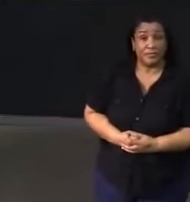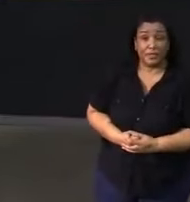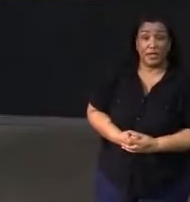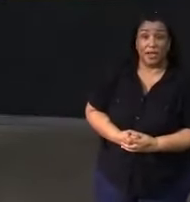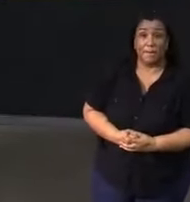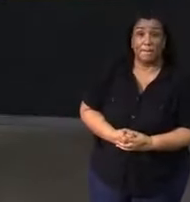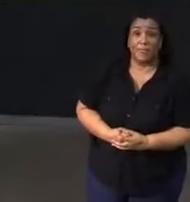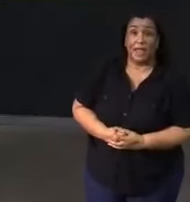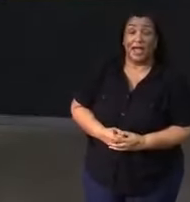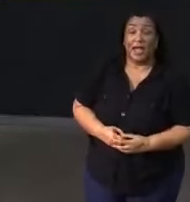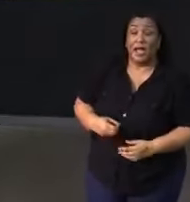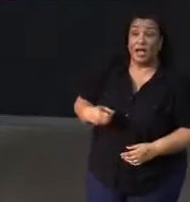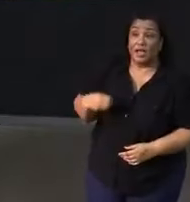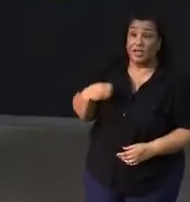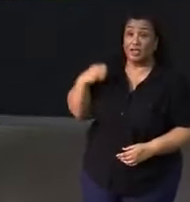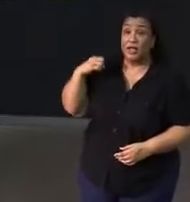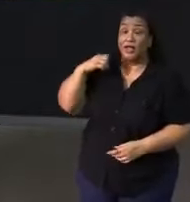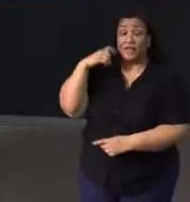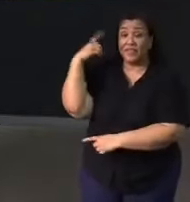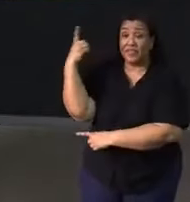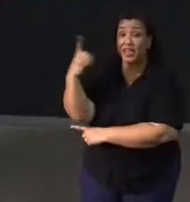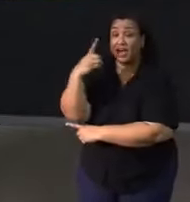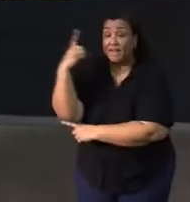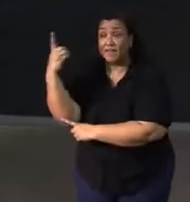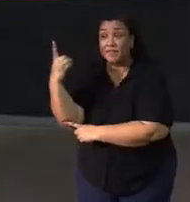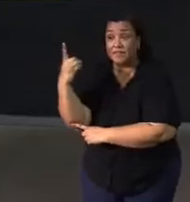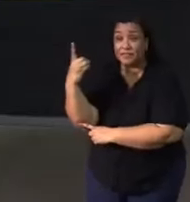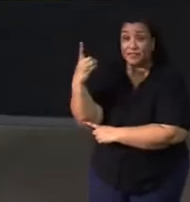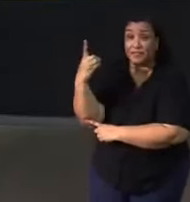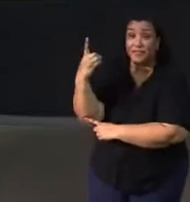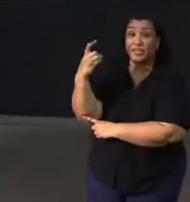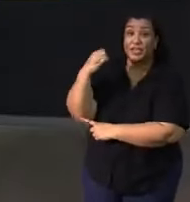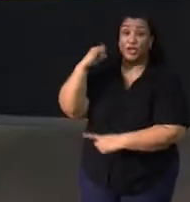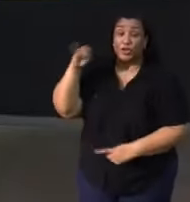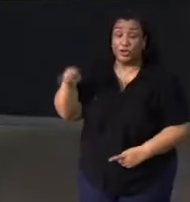podem dizer que viveram sinais, prodígios e maravilhas.